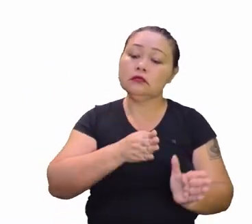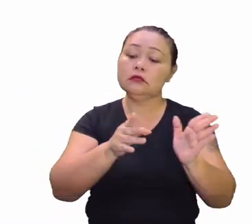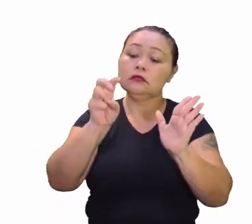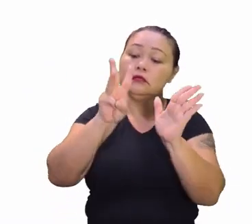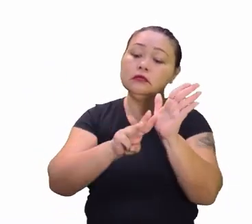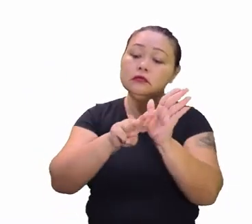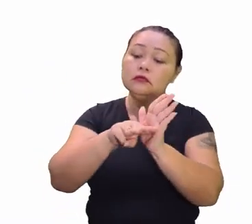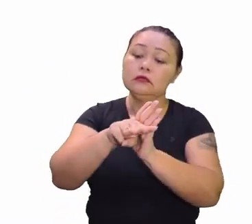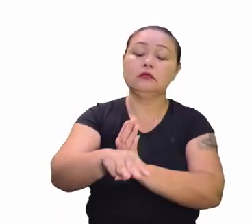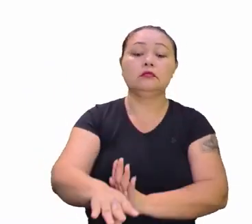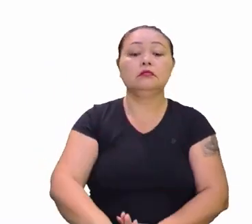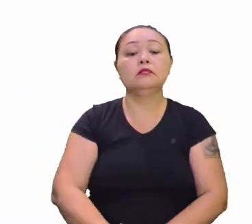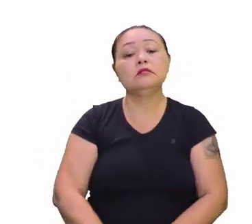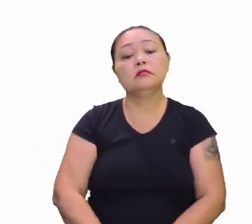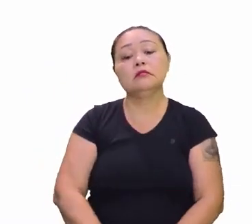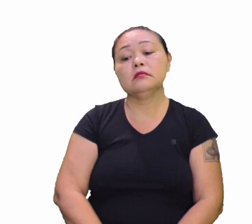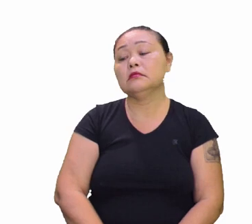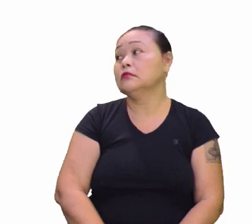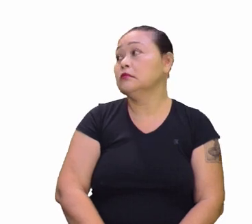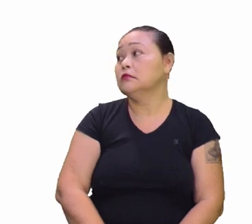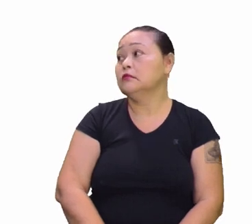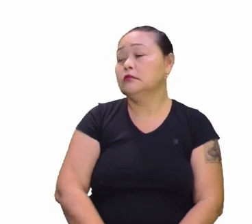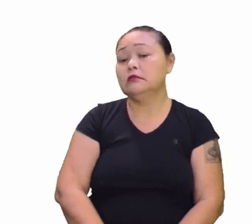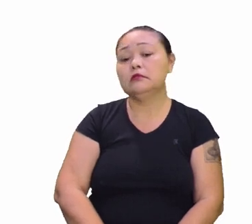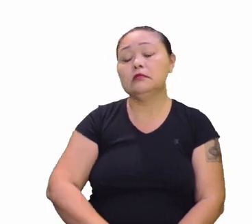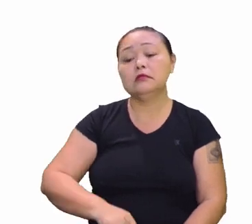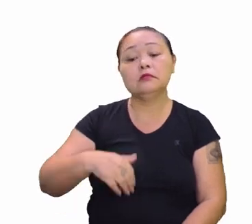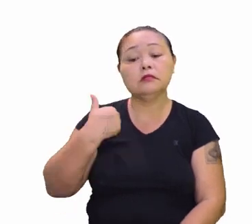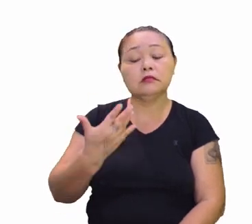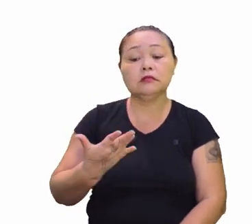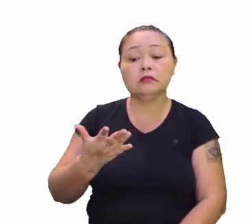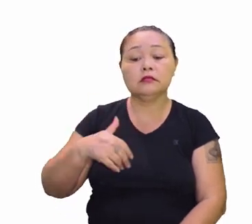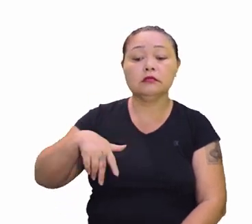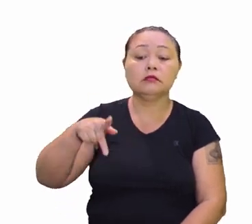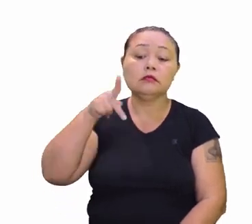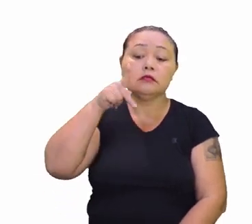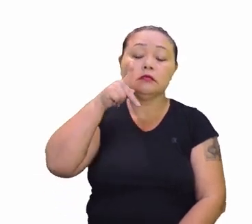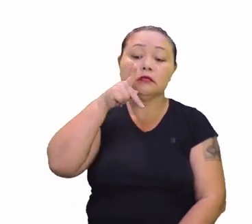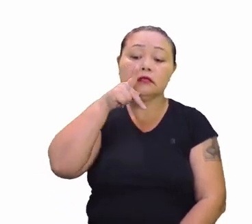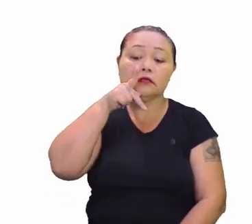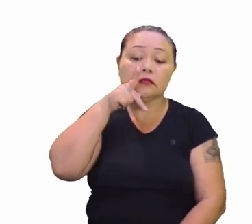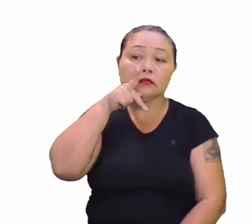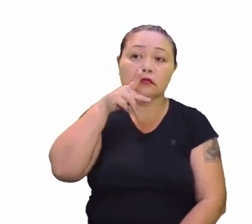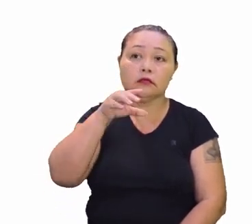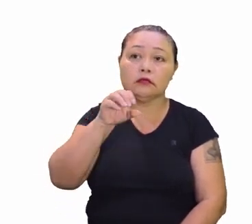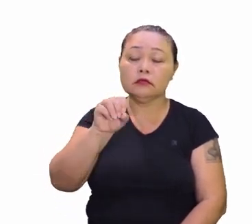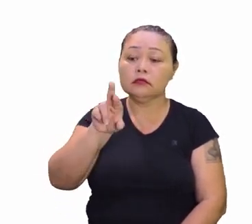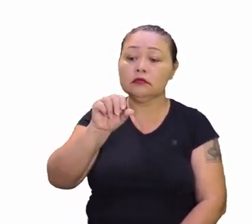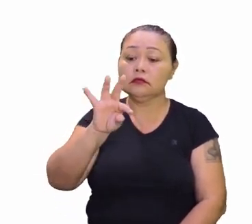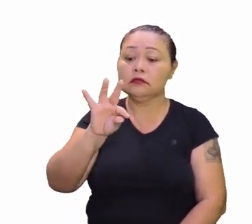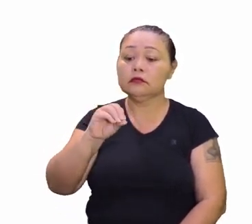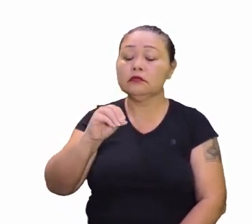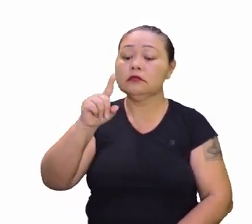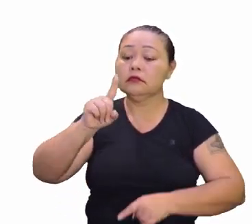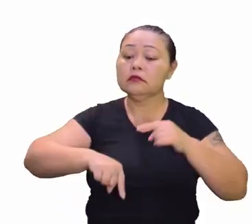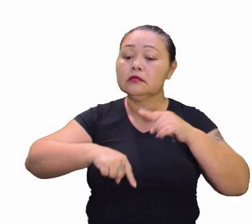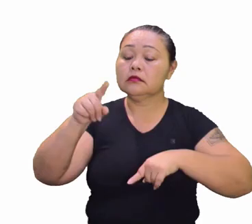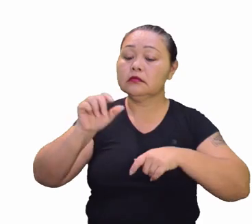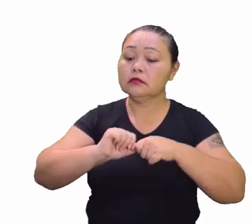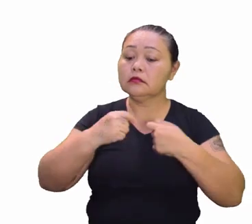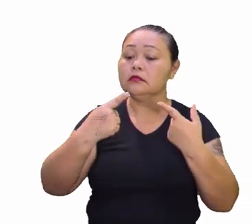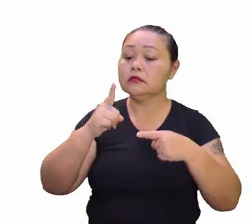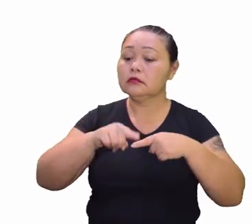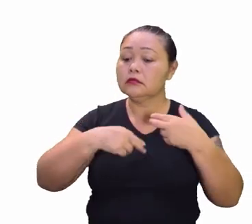do Rio Madeira. Beleza. E esse porto, já que você está falando de exportação de produtos